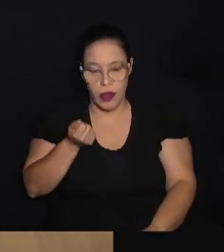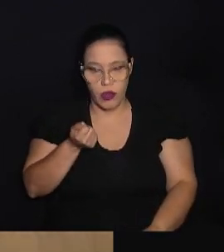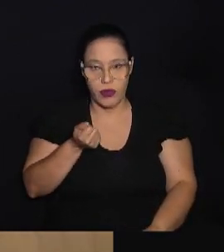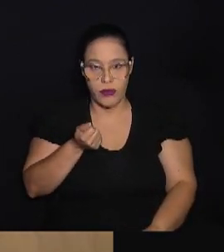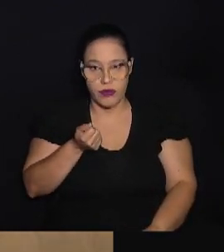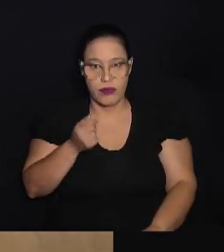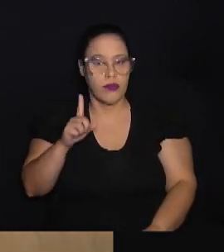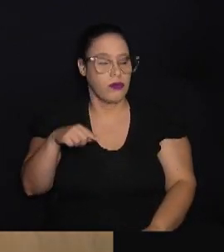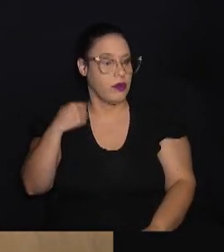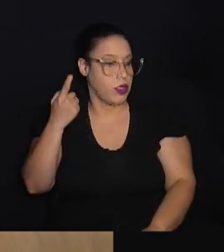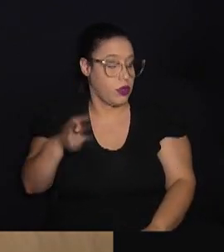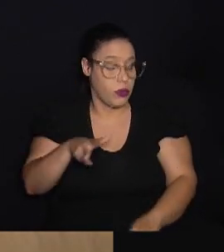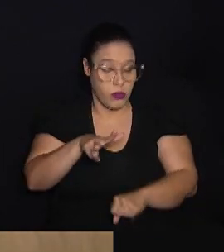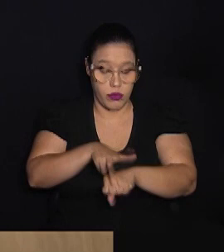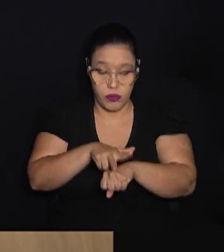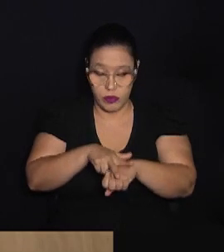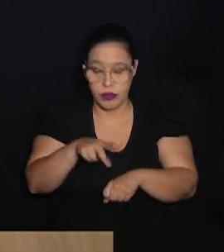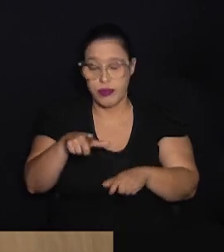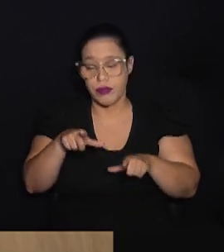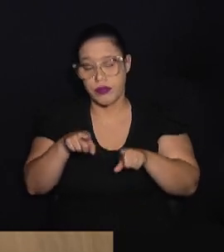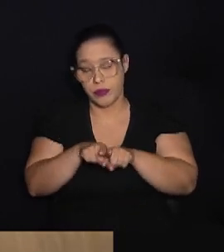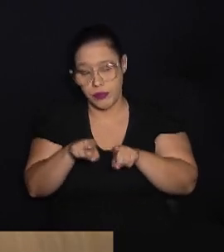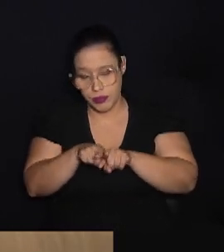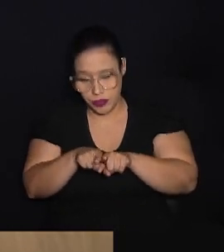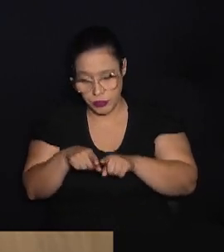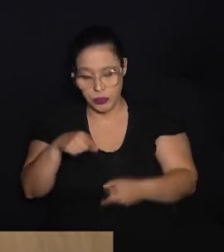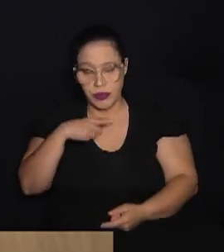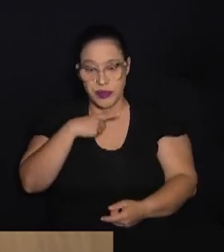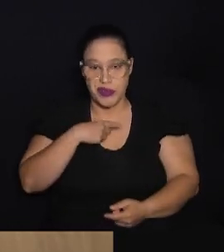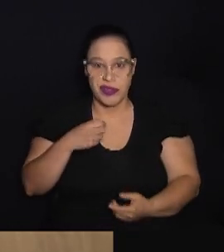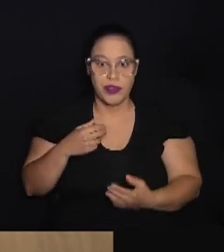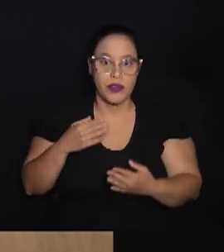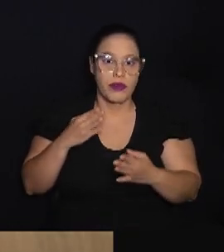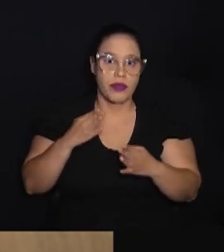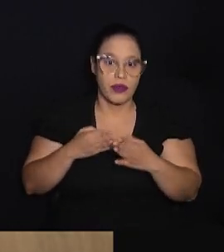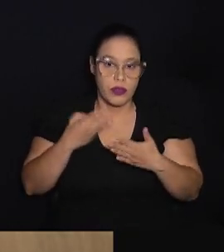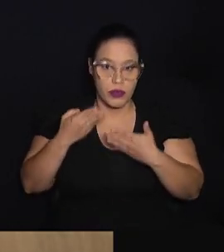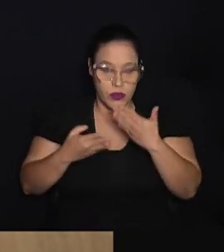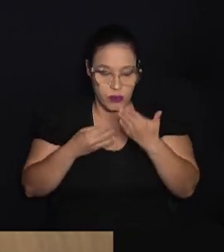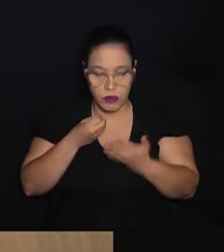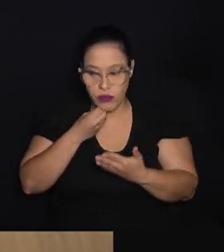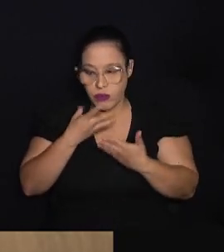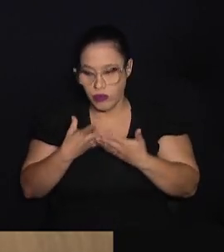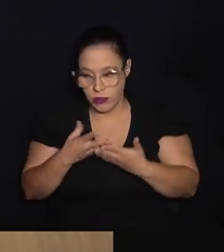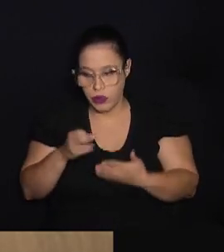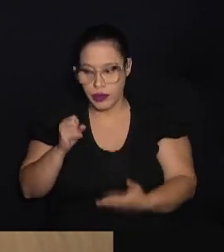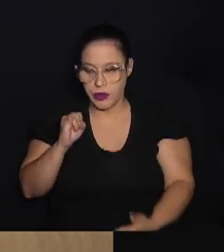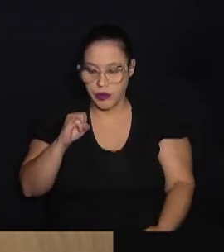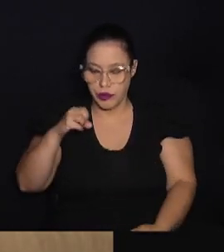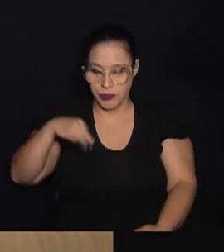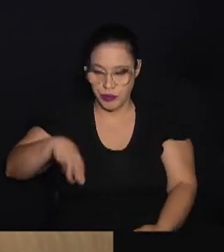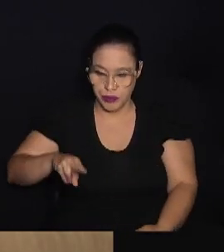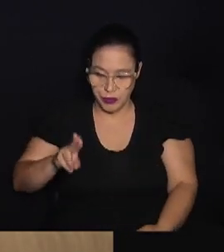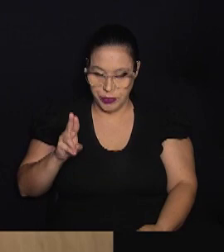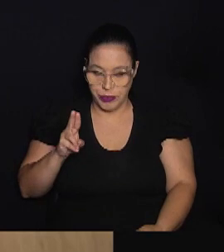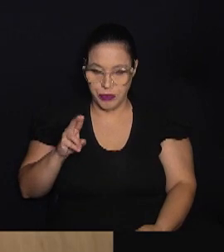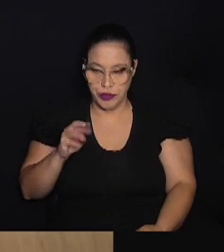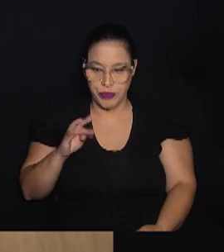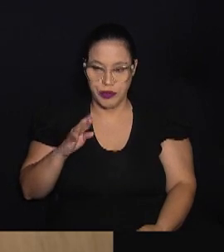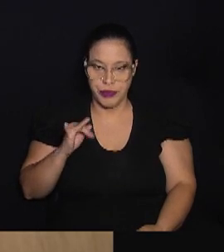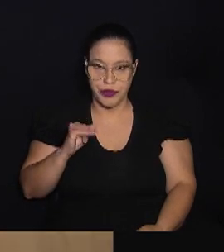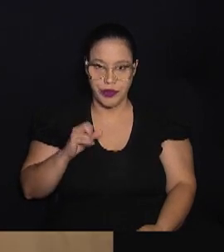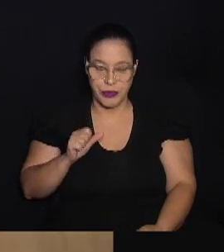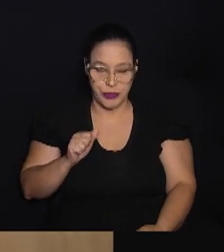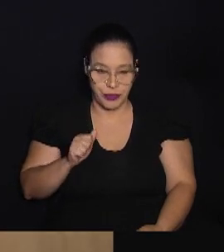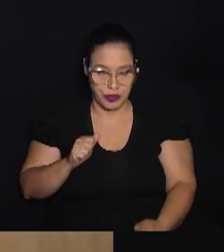Mas as outras pacientes também, elas têm se mostrado que tem benefício com essa imunoterapia e revolucionou o tratamento